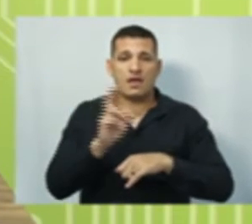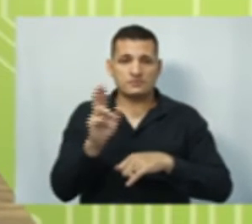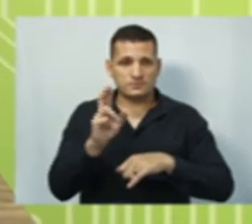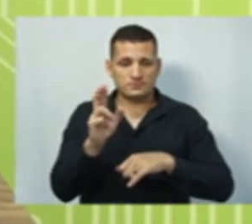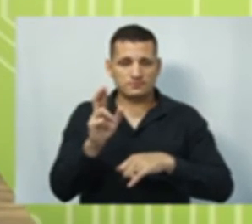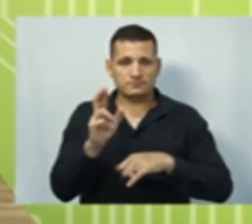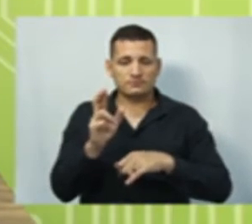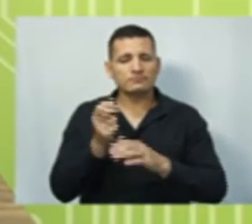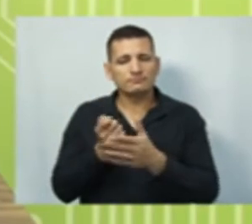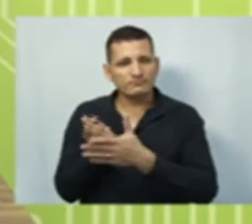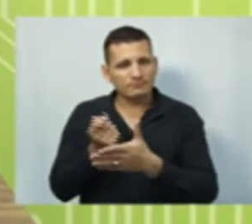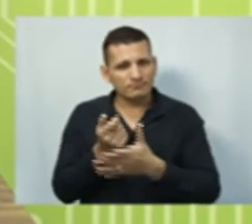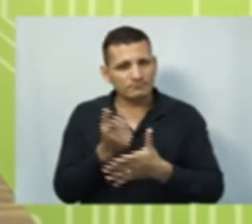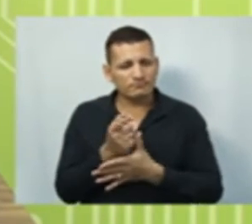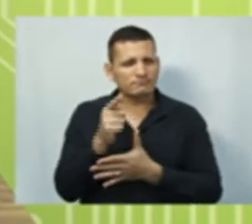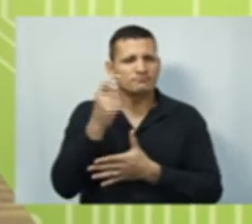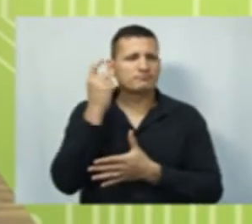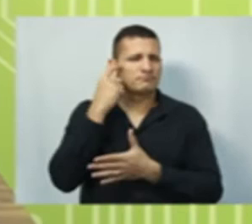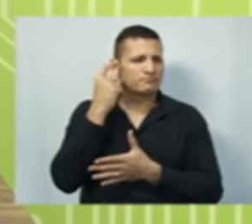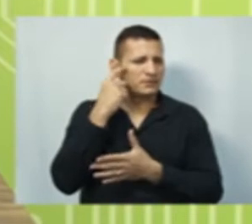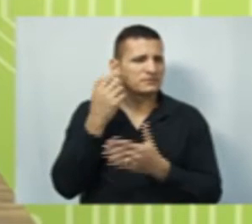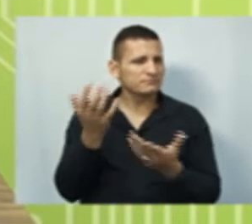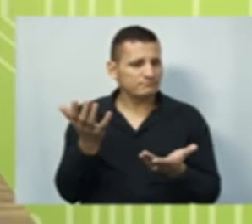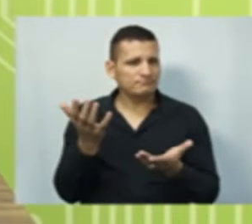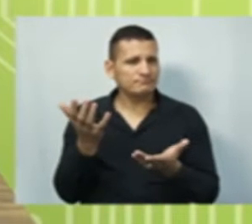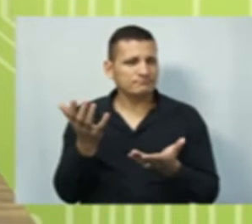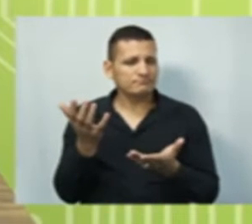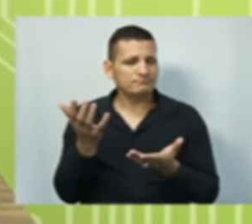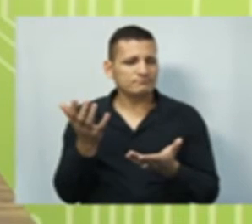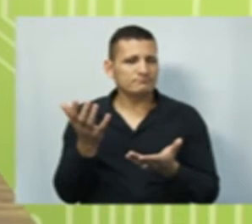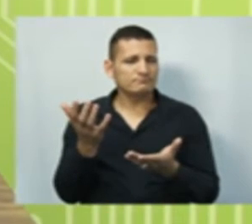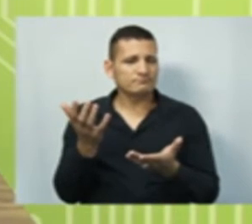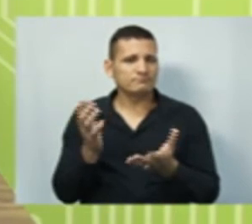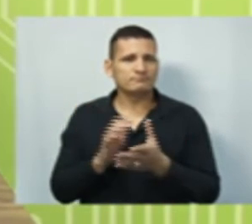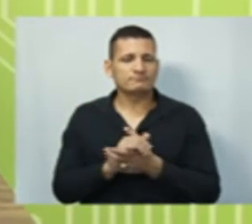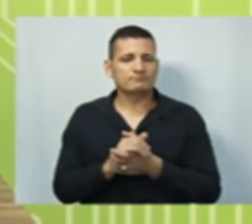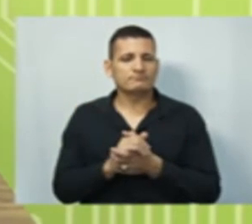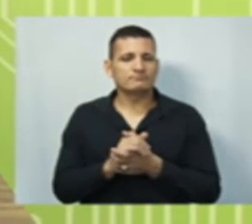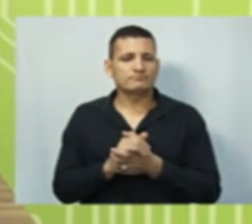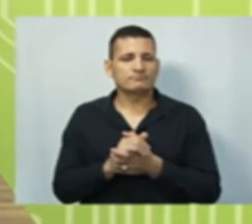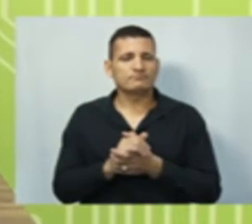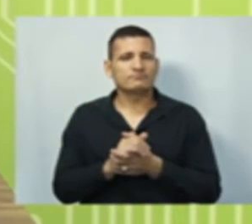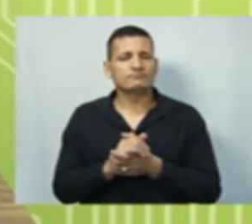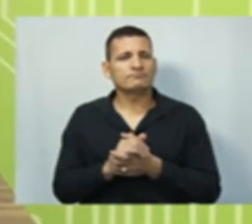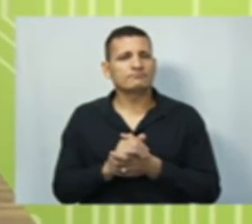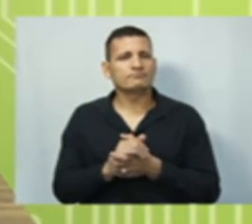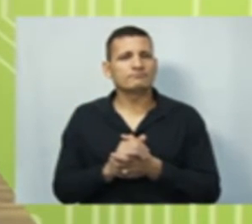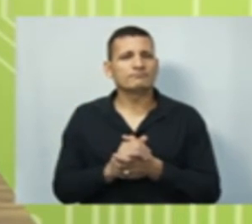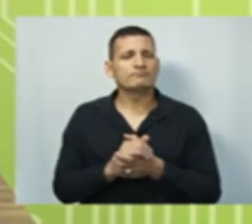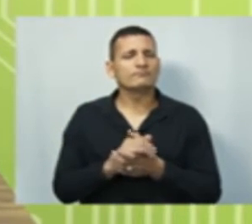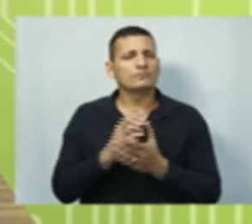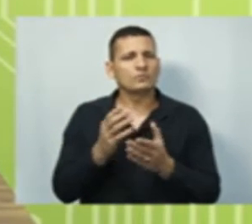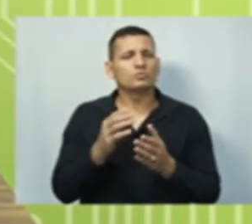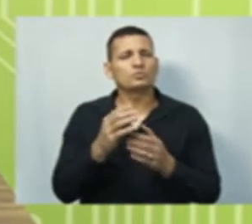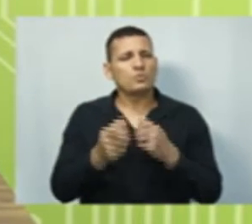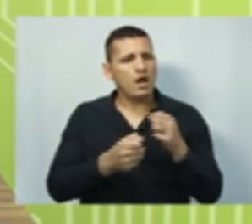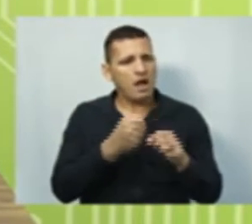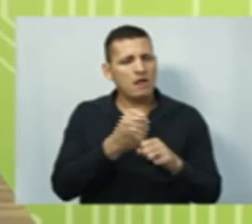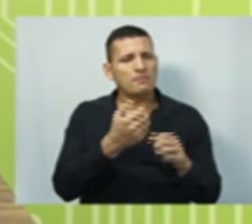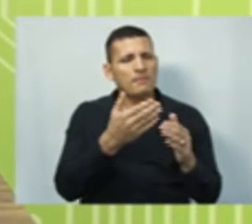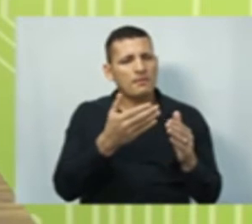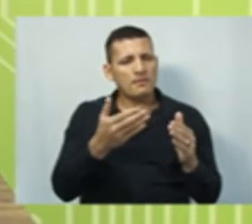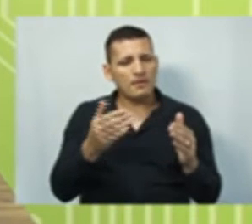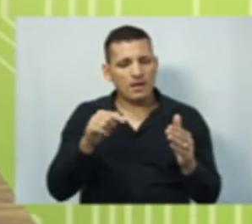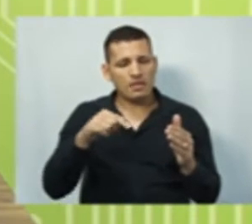ano. Você consegue imaginar as cestas de bens que você consegue levar para sua casa. Imagina que ao longo do ano a gente teve um certo nível de